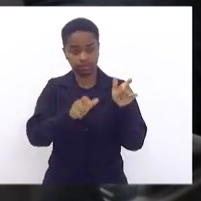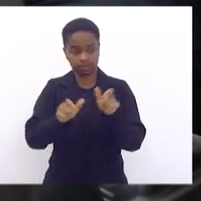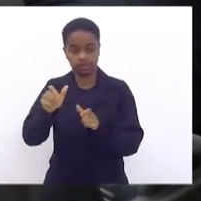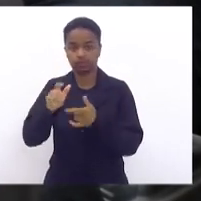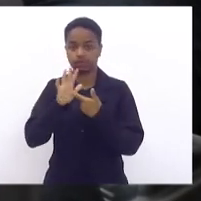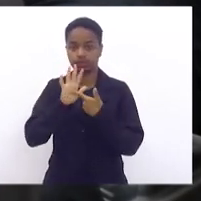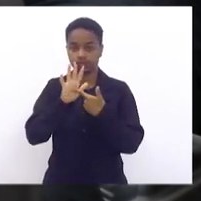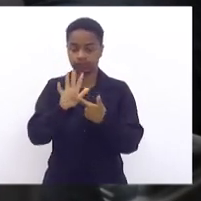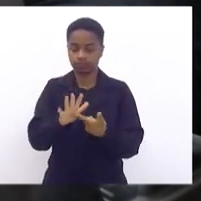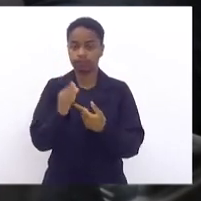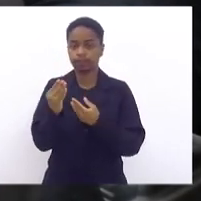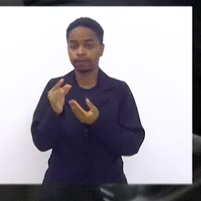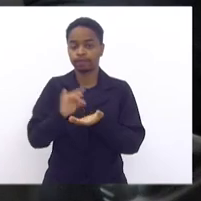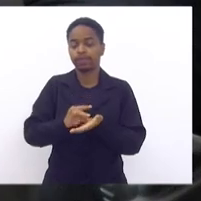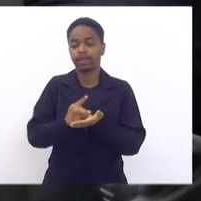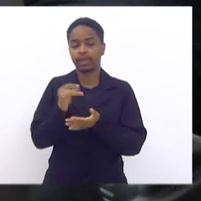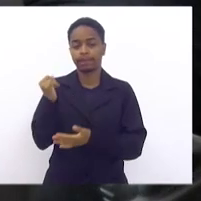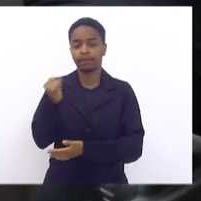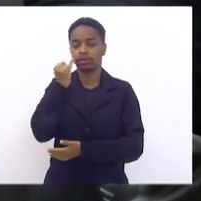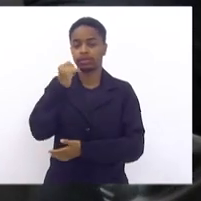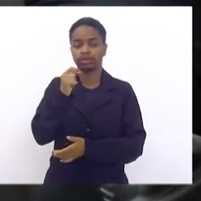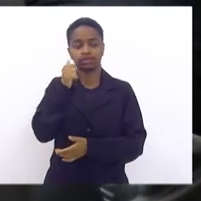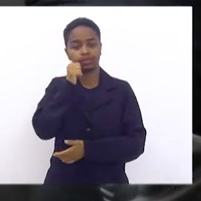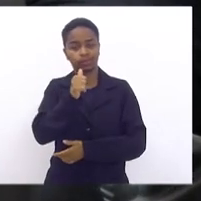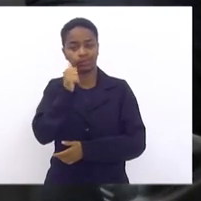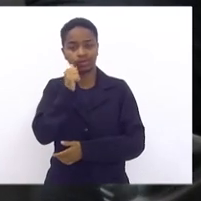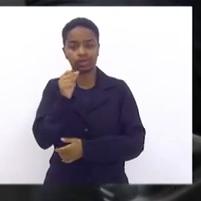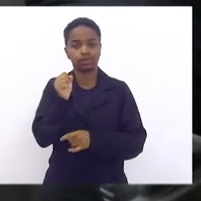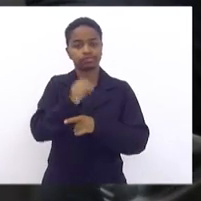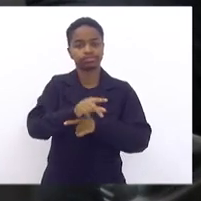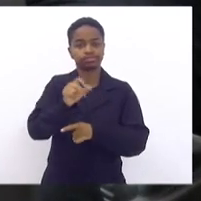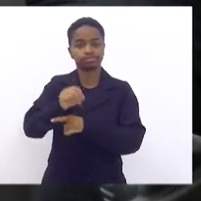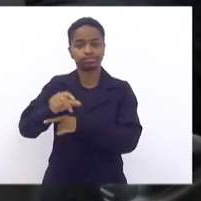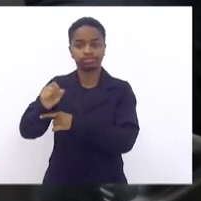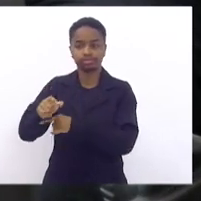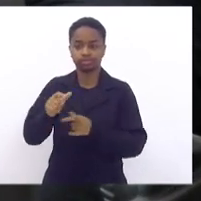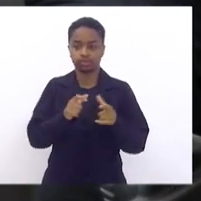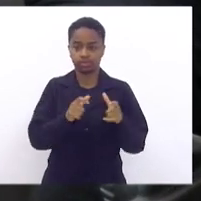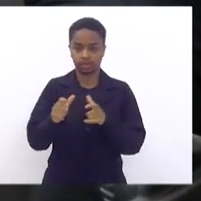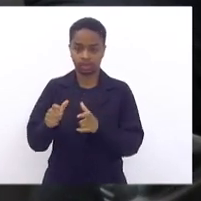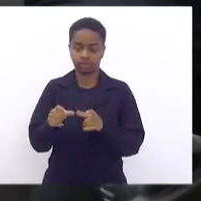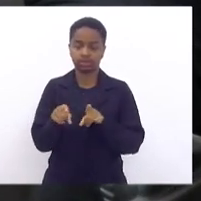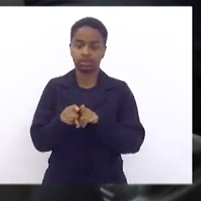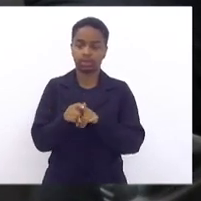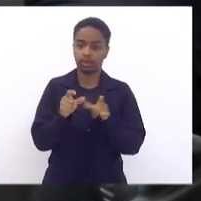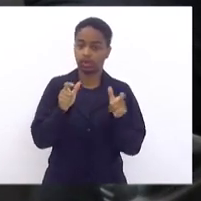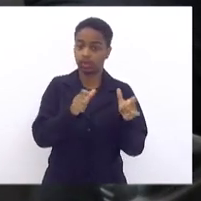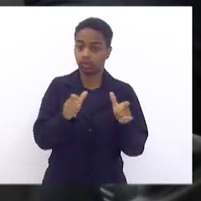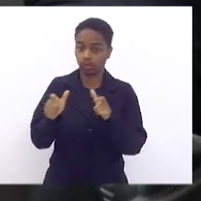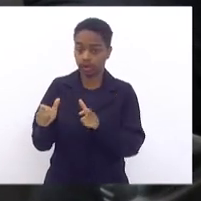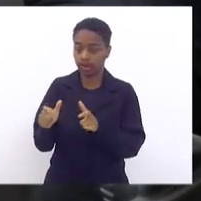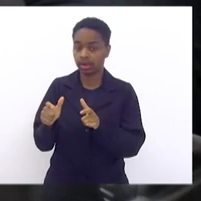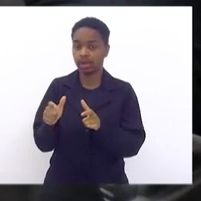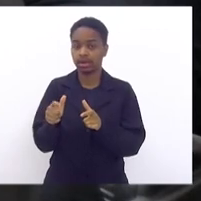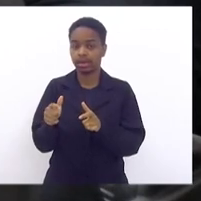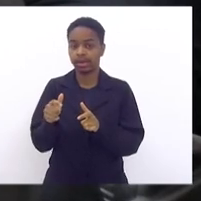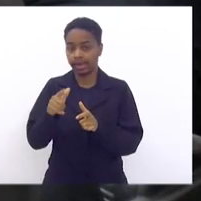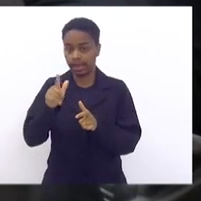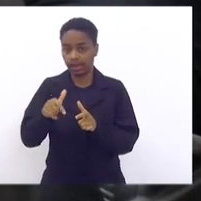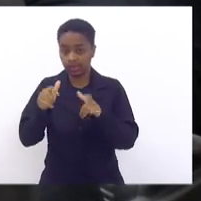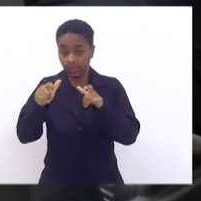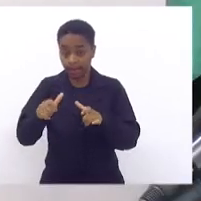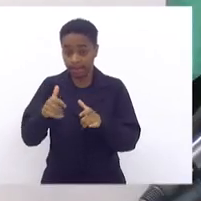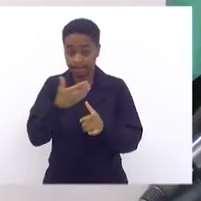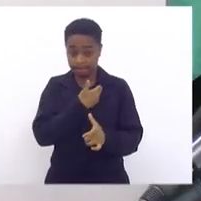questão como é importante que as mulheres estejam nesses espaços. Né? E que esse espaço também, por ser um espaço